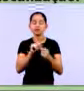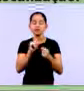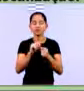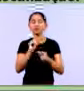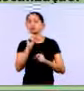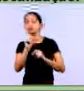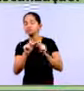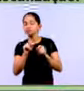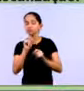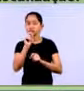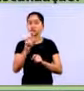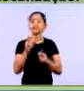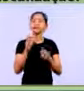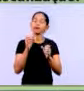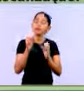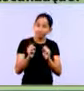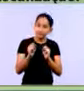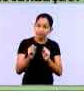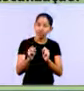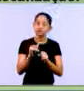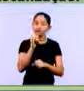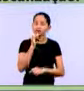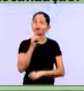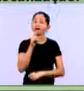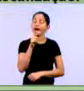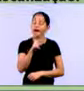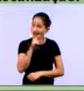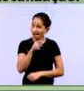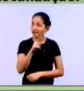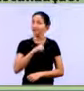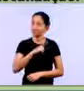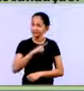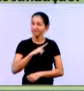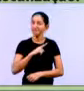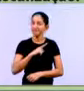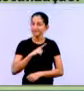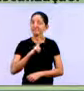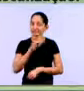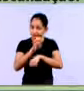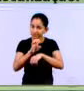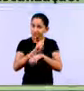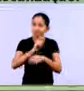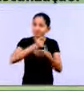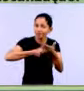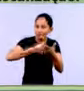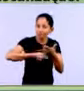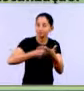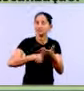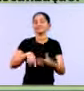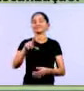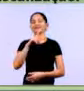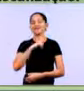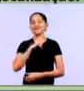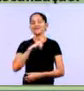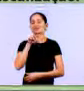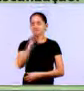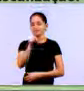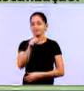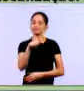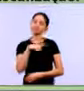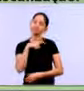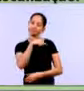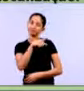exercício regular do poder de polícia. Então vejam que aí sim tem uma atuação do Estado. Então fato gerador é justamente essa